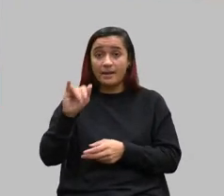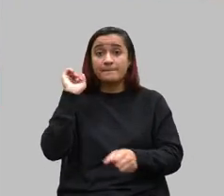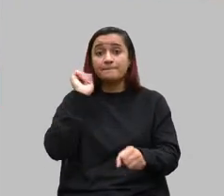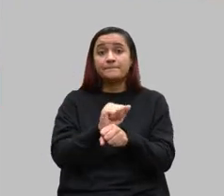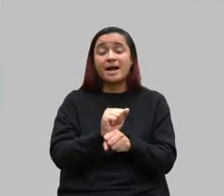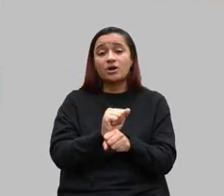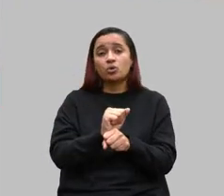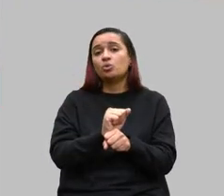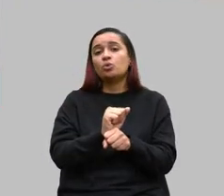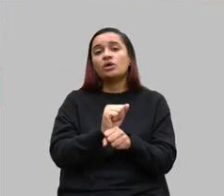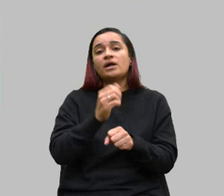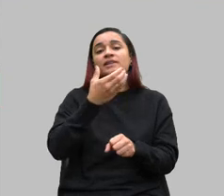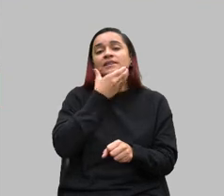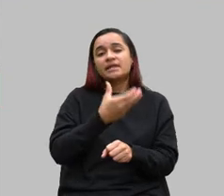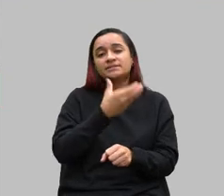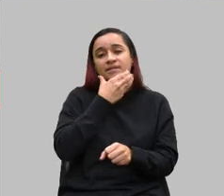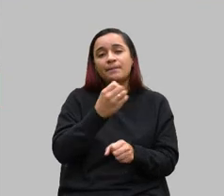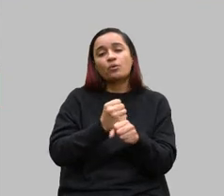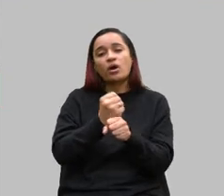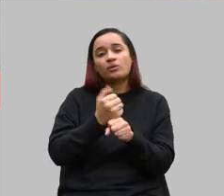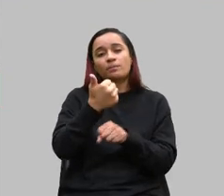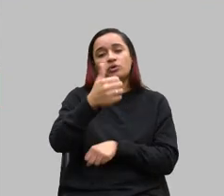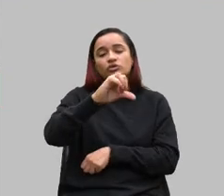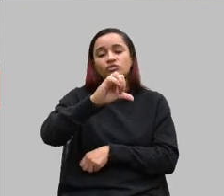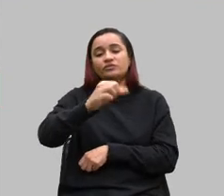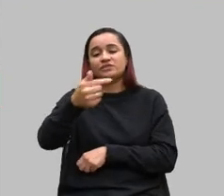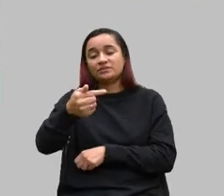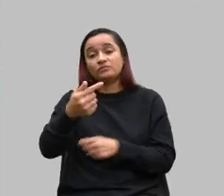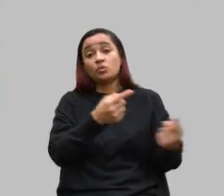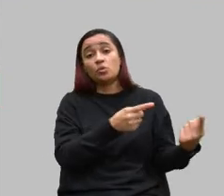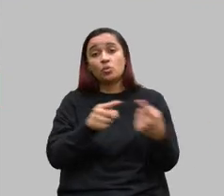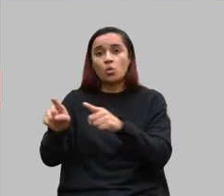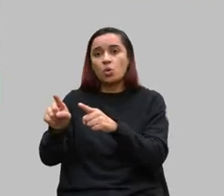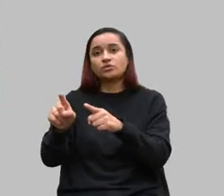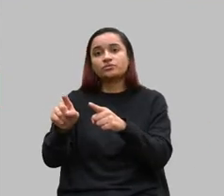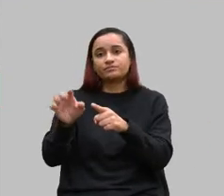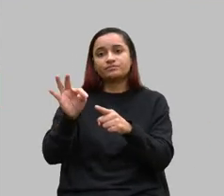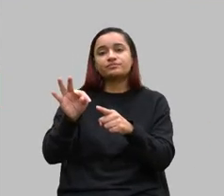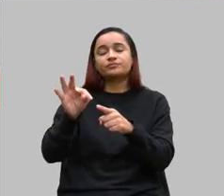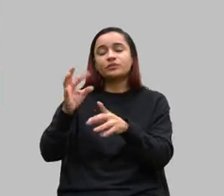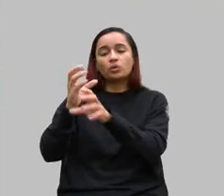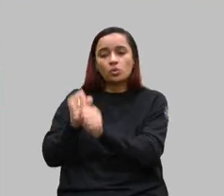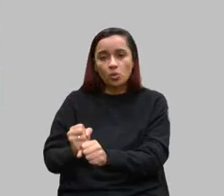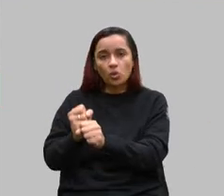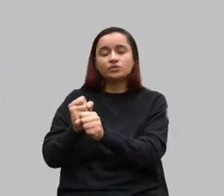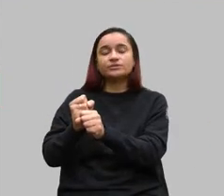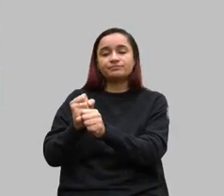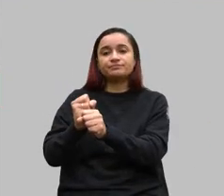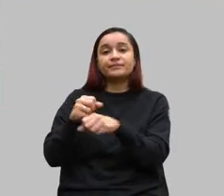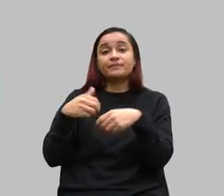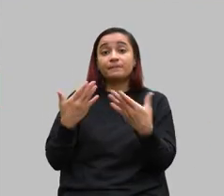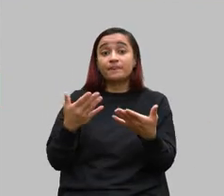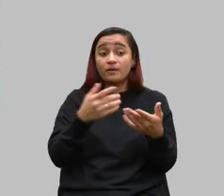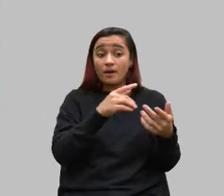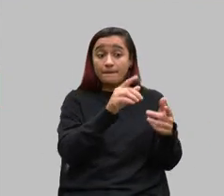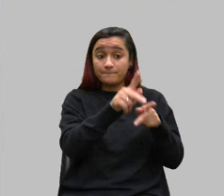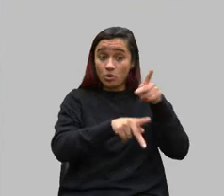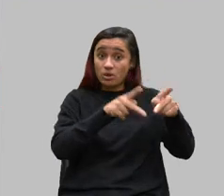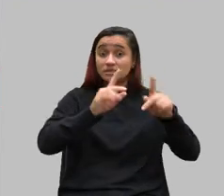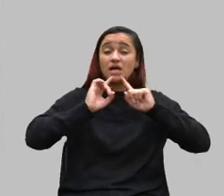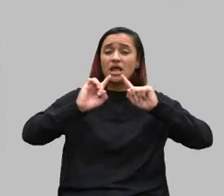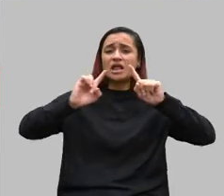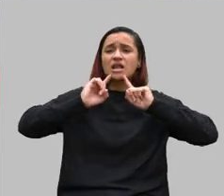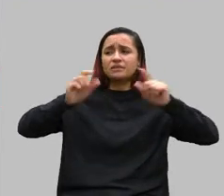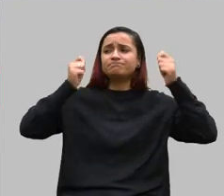1997 contrariando o Tribunal de Contas da união e sobre protesto da população no momento o